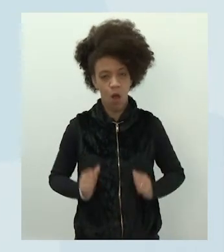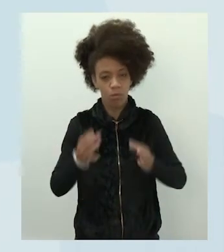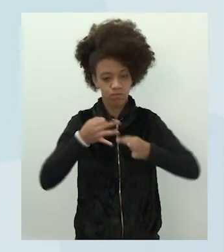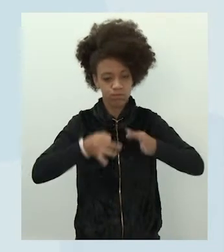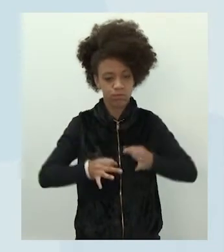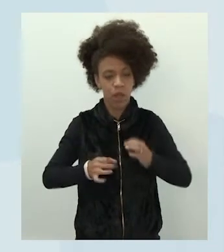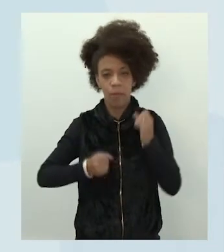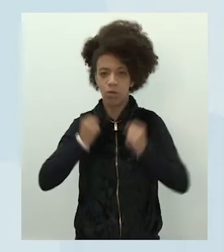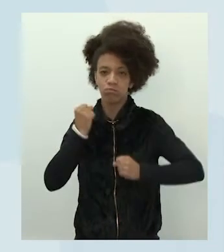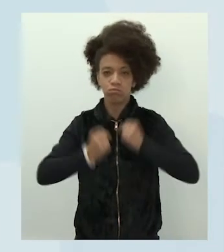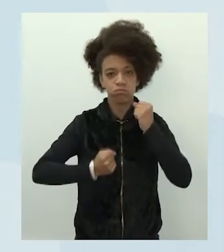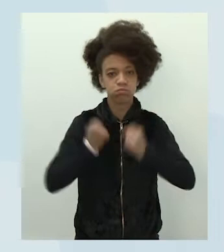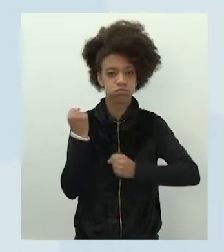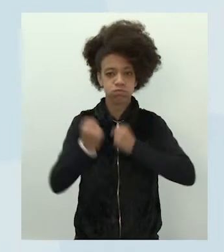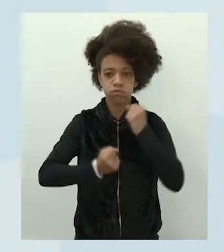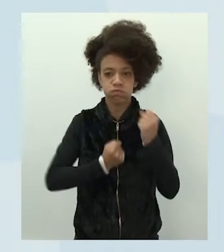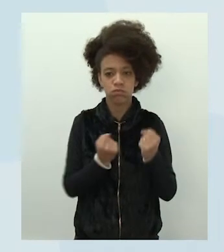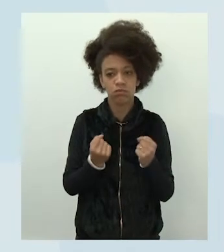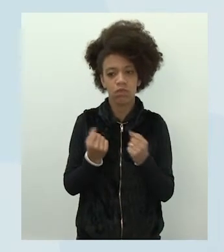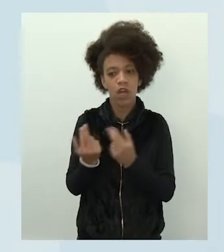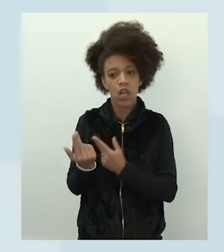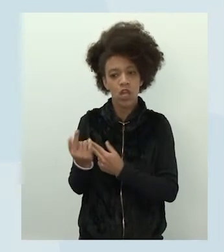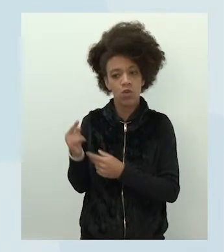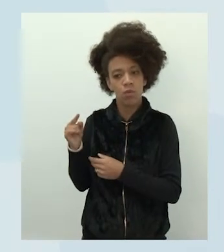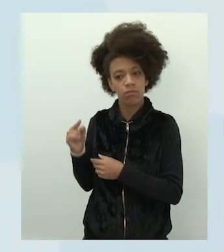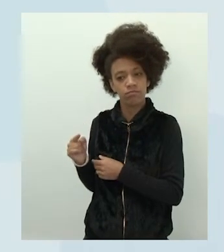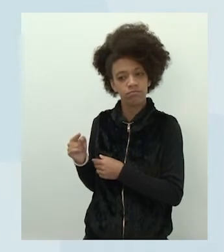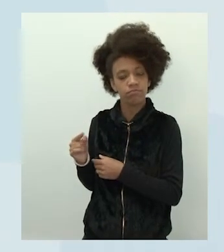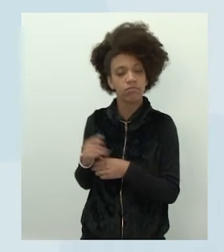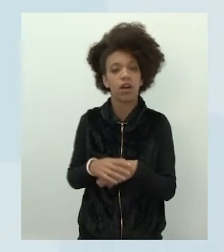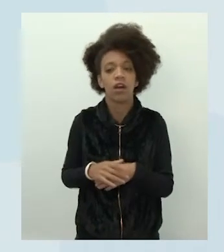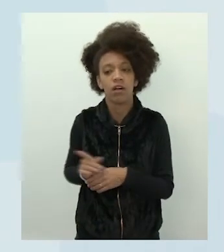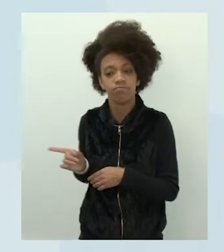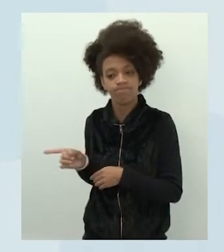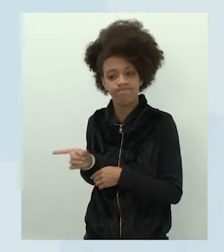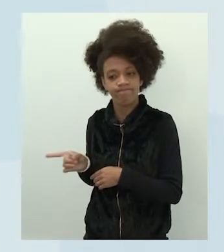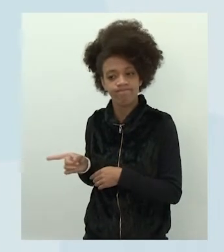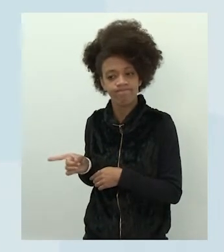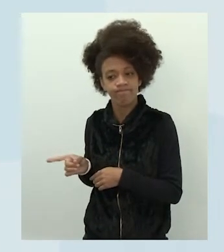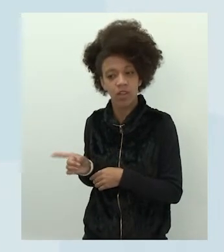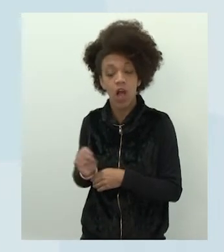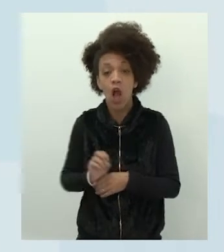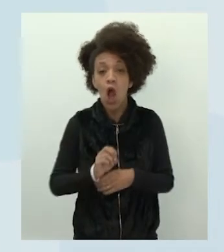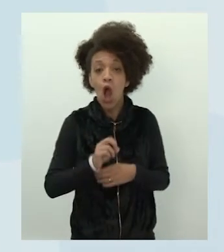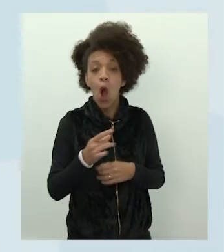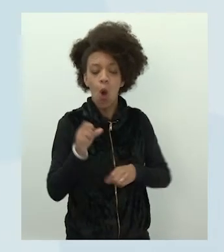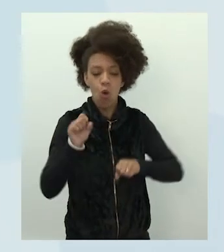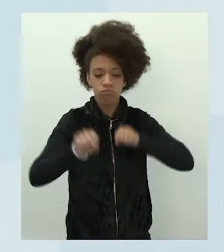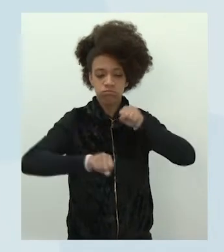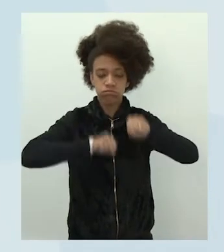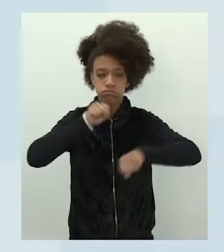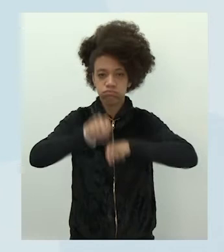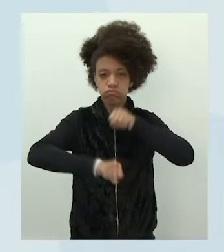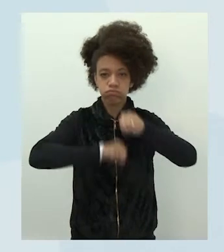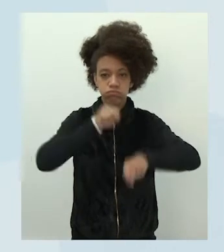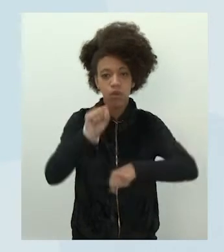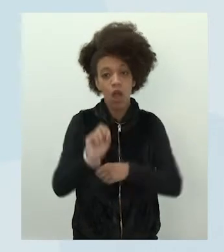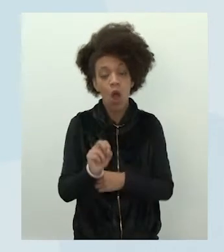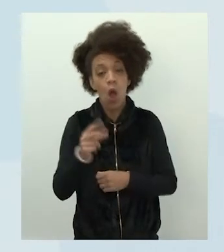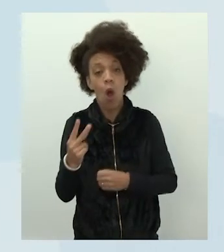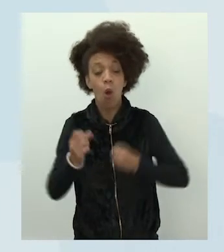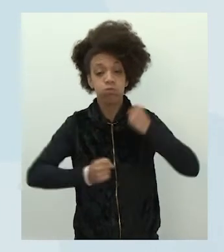sair correndo, como esses dois aí de baixo, ou ir andar de bicicleta, ou ir fazer uma